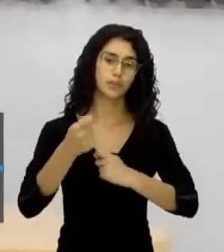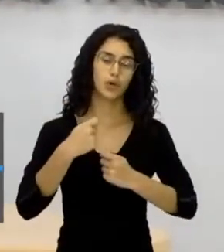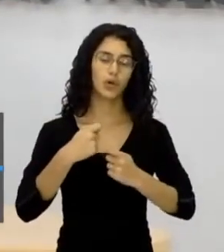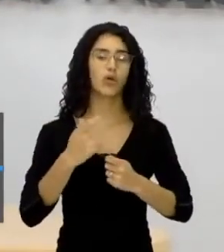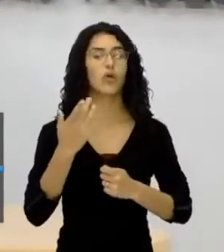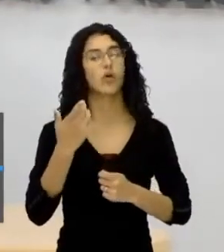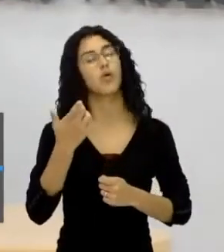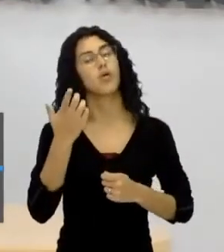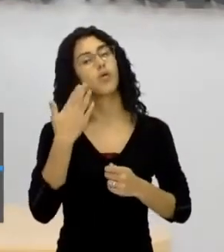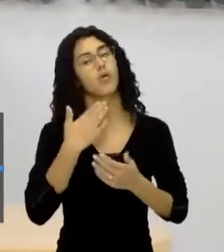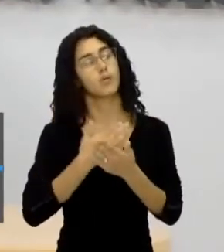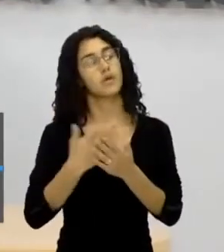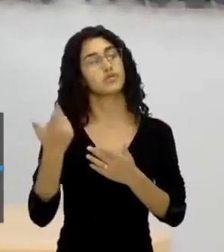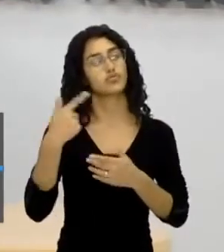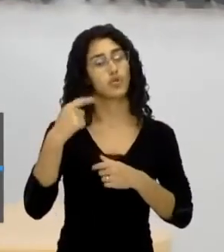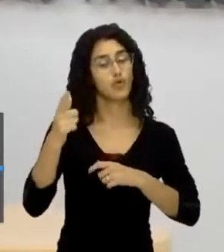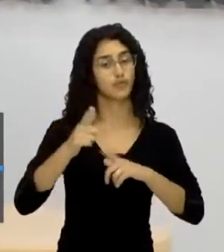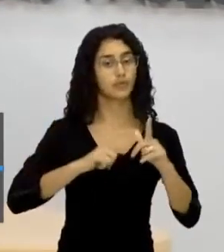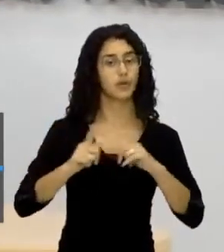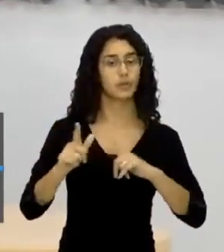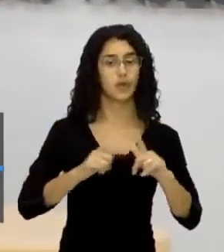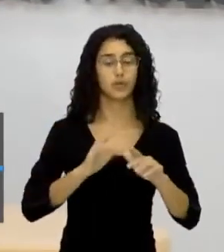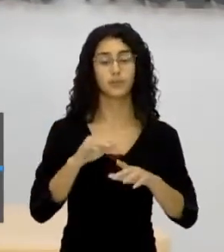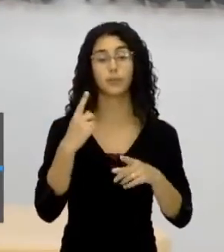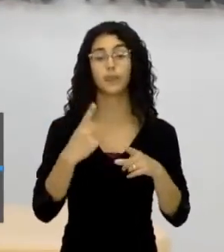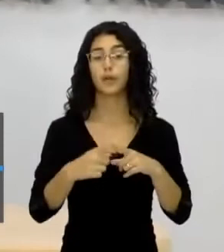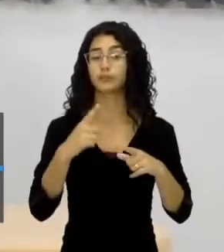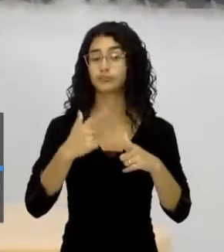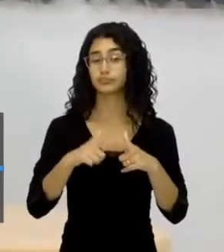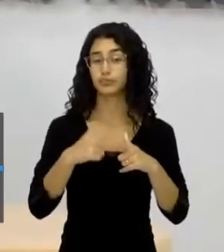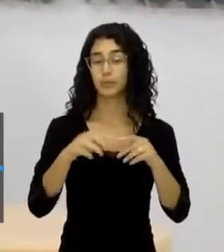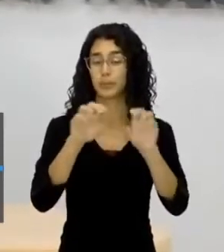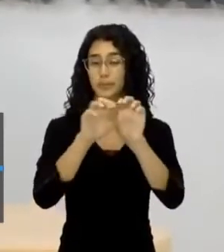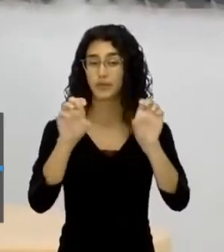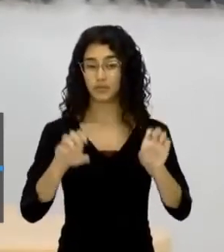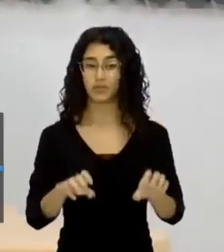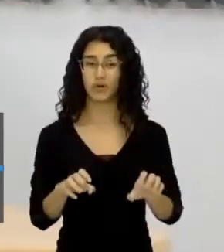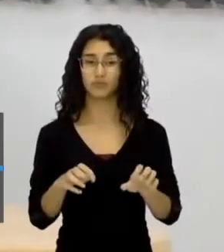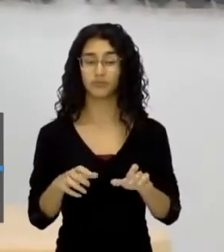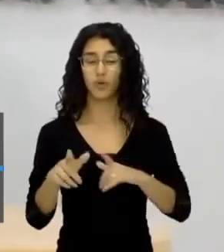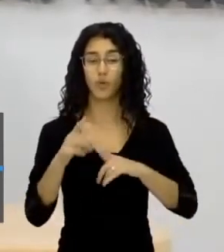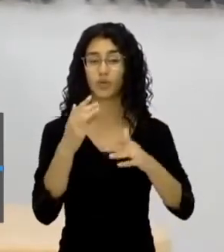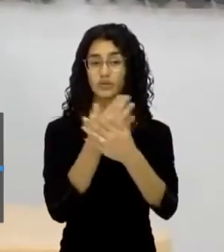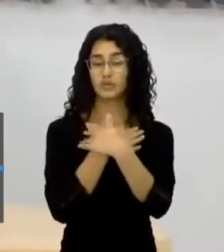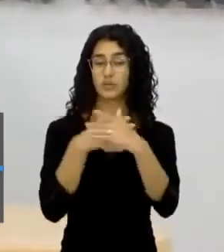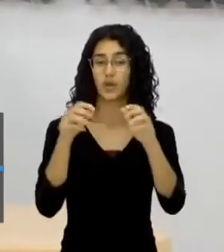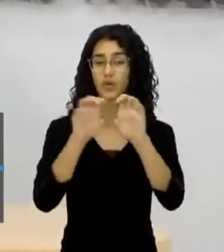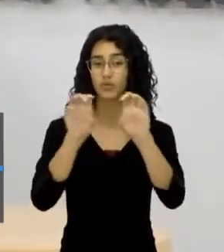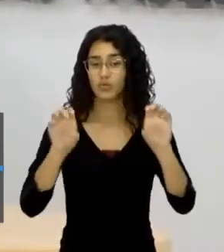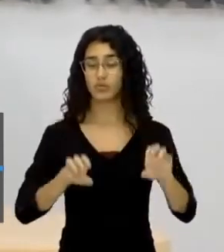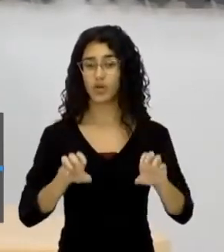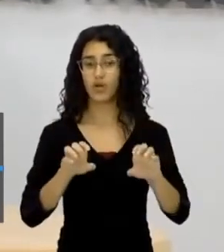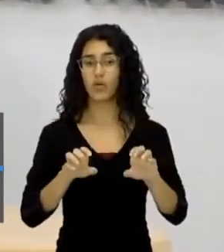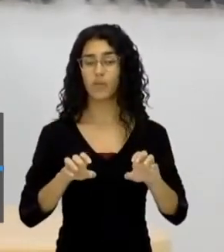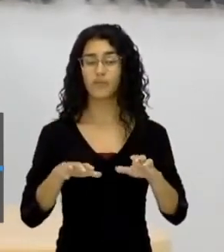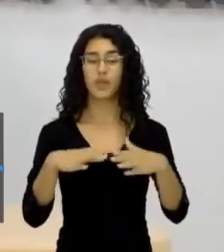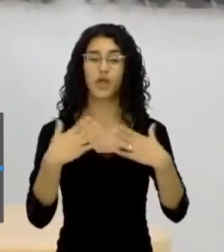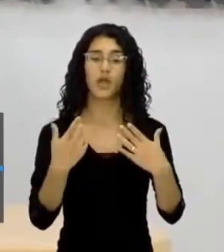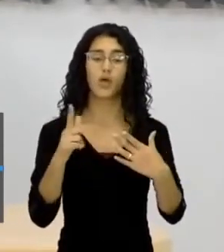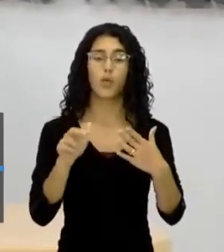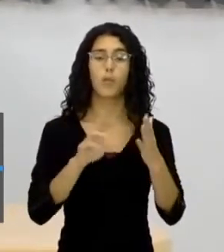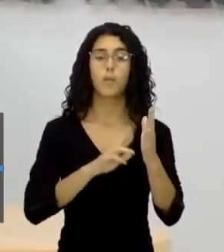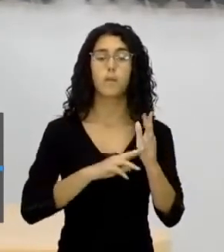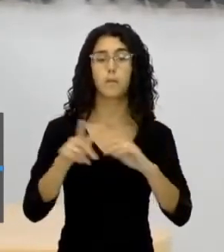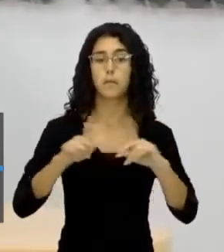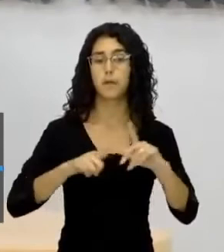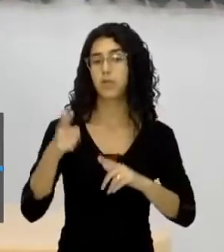de emprego. O problema é o estrutural. O desemprego estrutural já é diferente, é aquele que o emprego não aparece